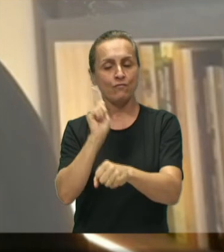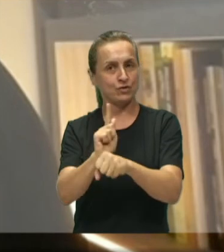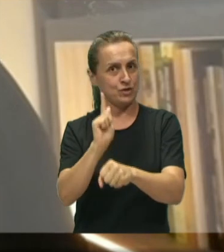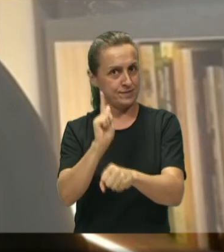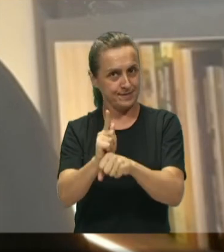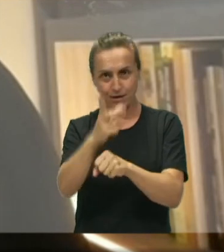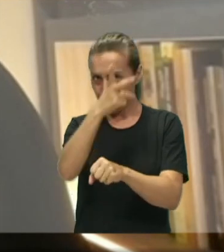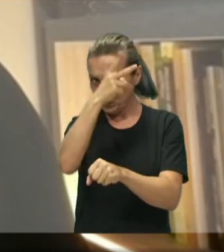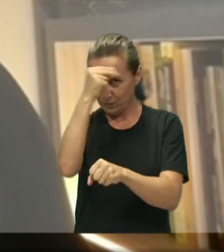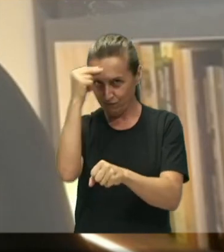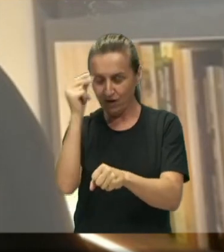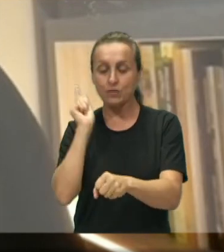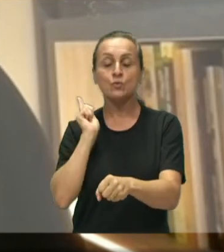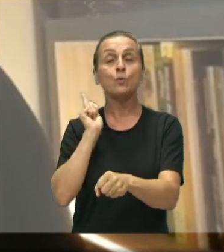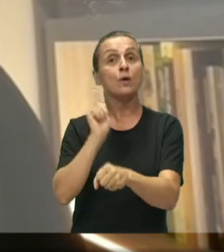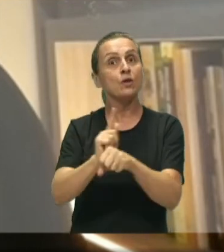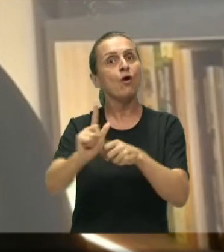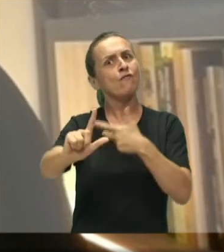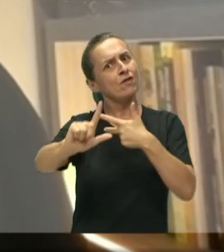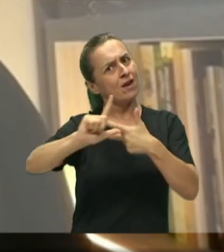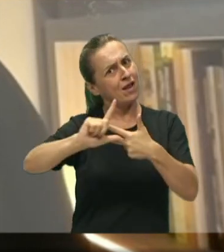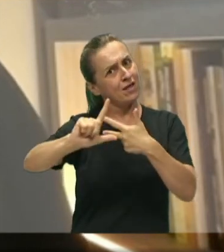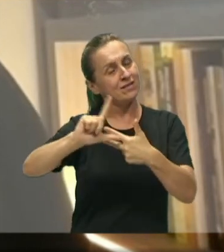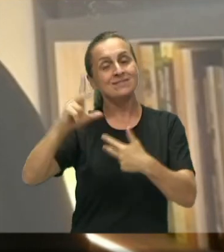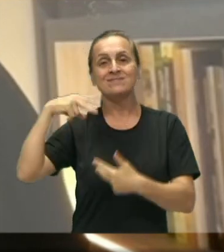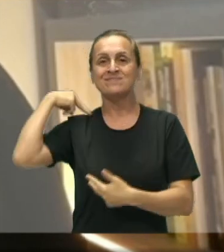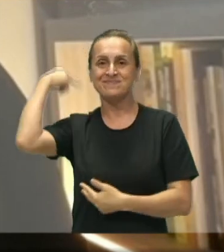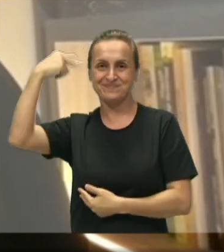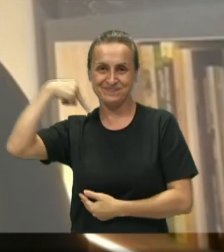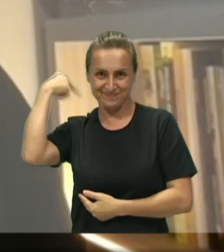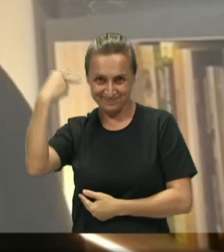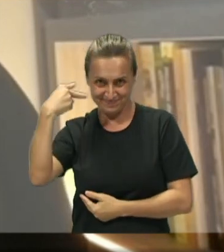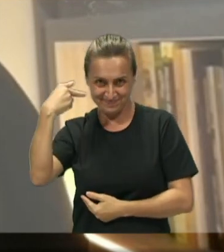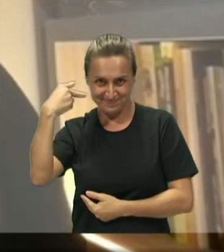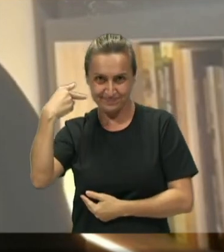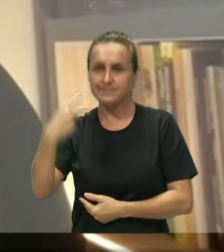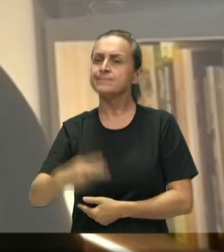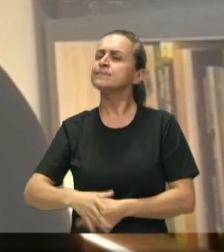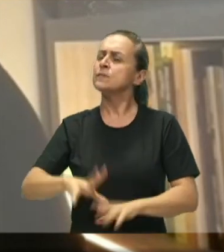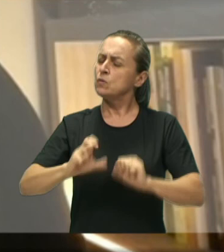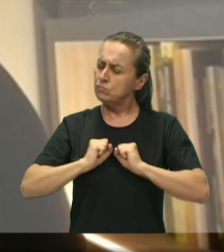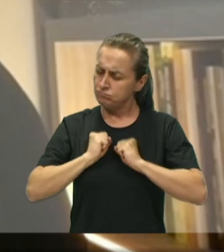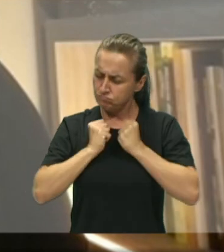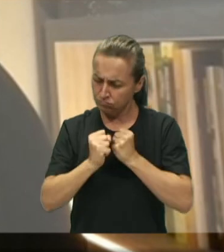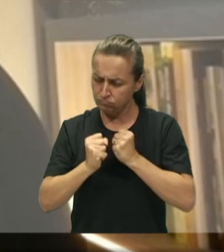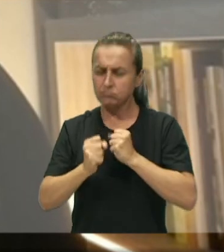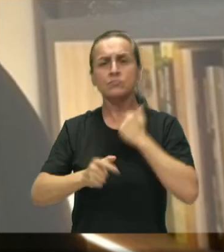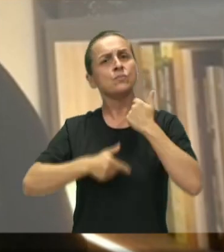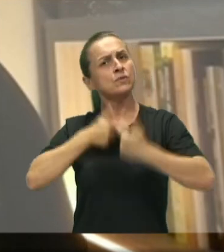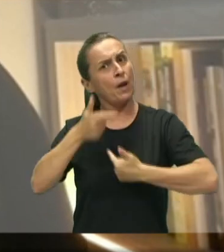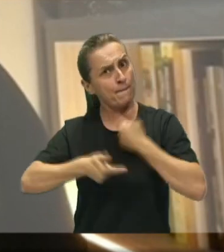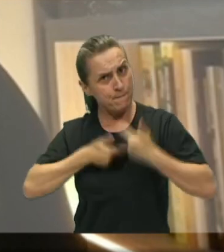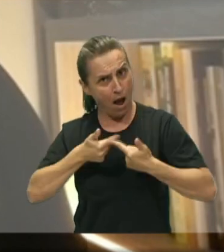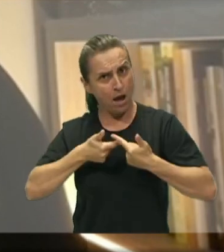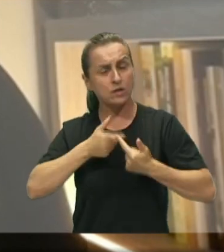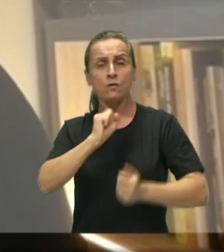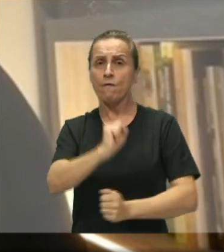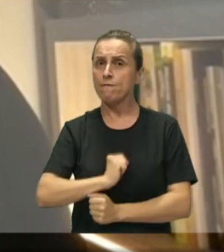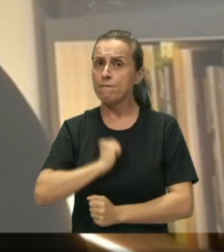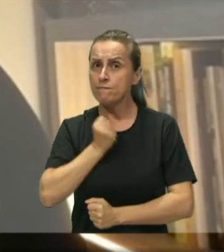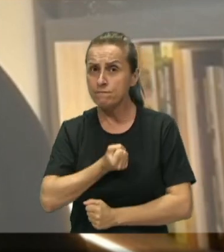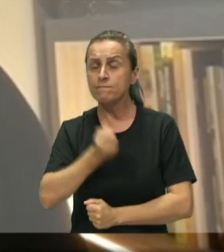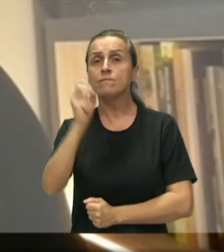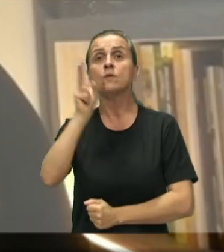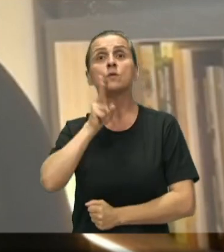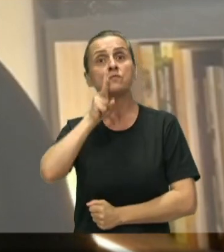prefeito de uma nova legislatura dos vereadores extremamente profícua com muita dedicação com muito empenho para que